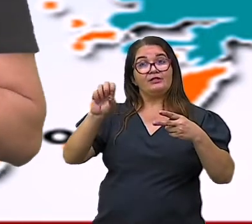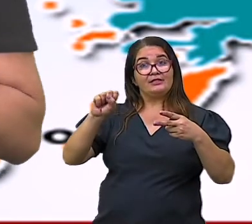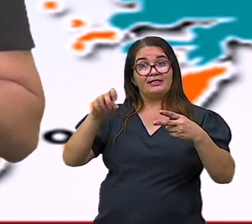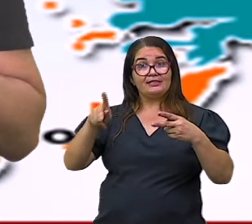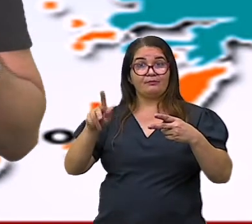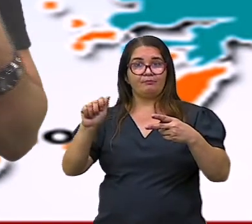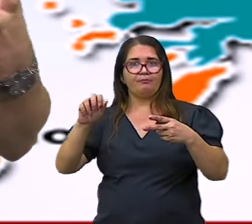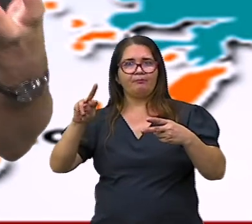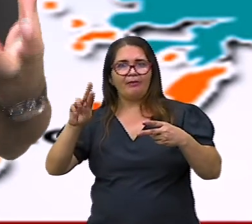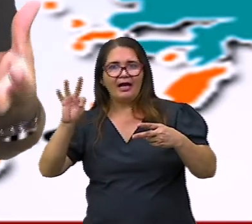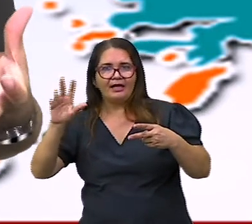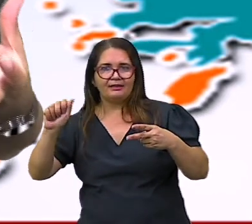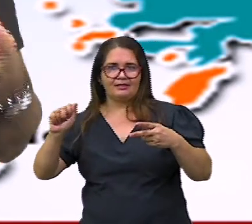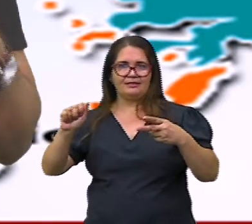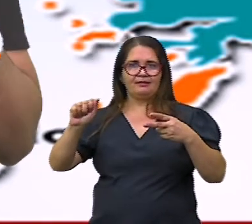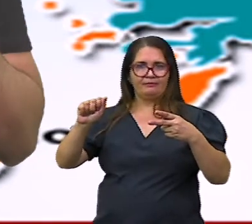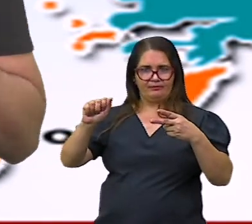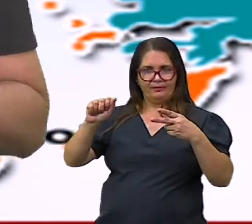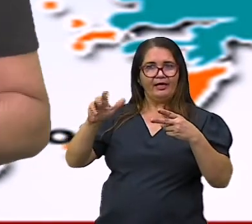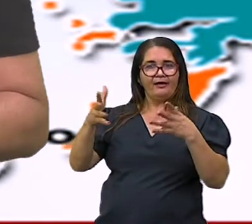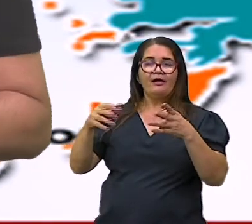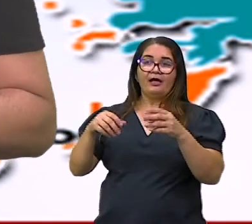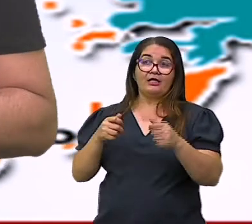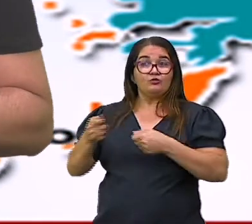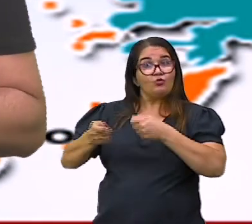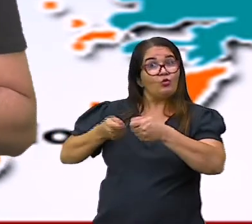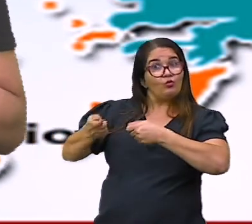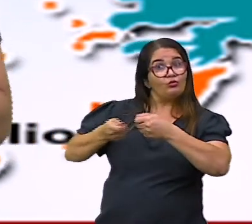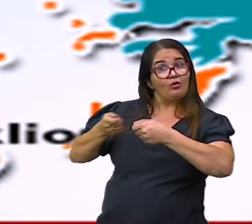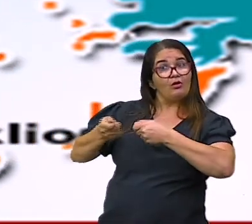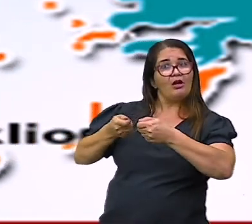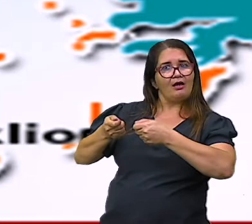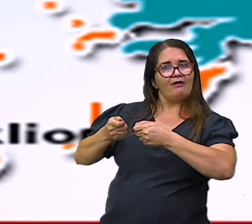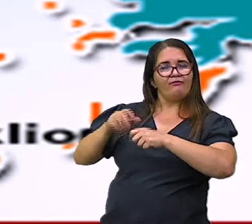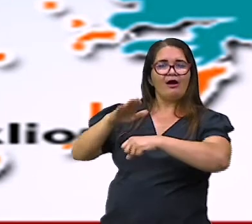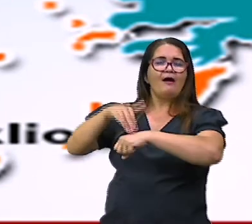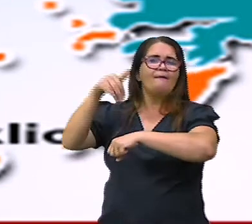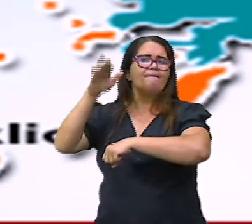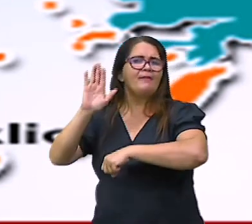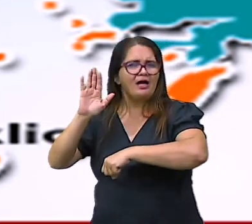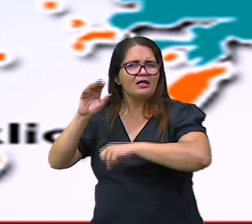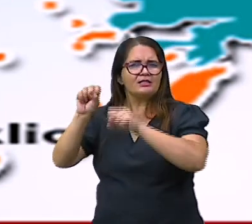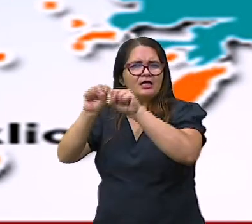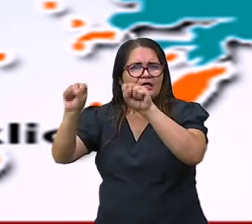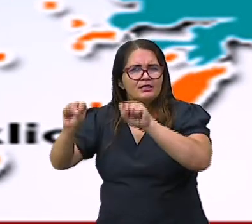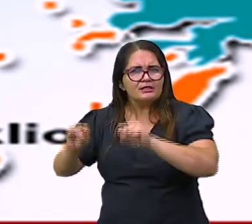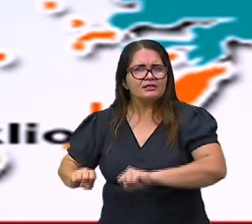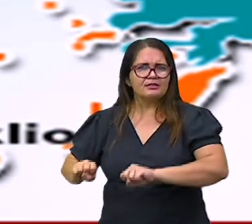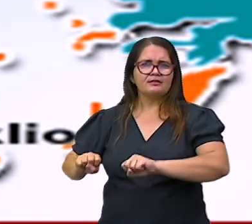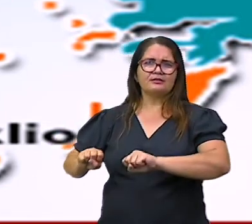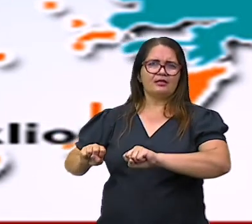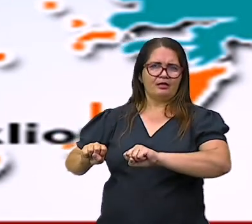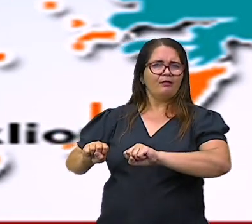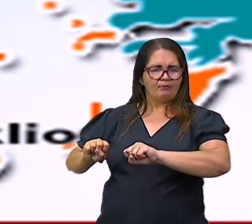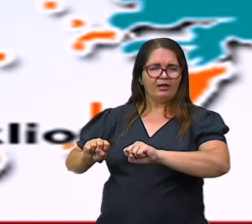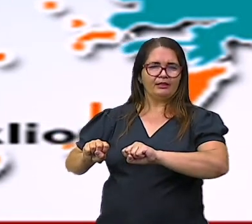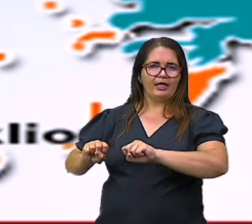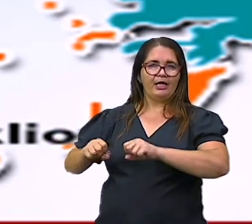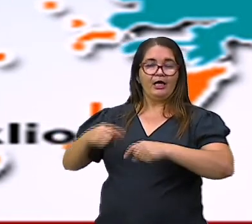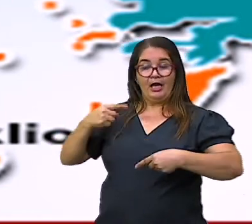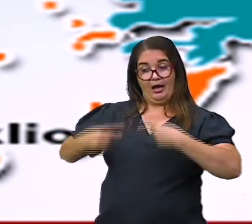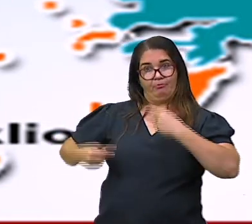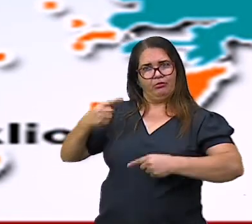temos um modelo de governo, né? Ateniense e espartano. Se em Atenas o modelo predominante